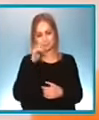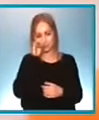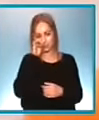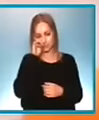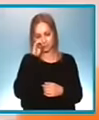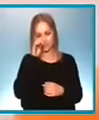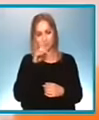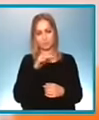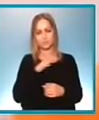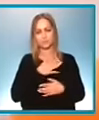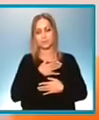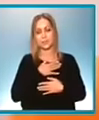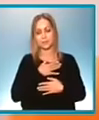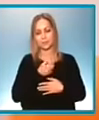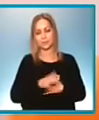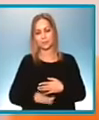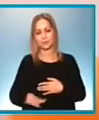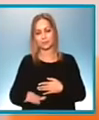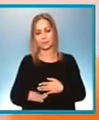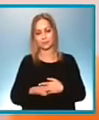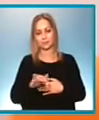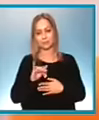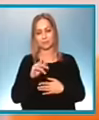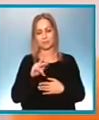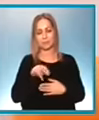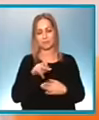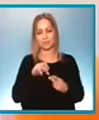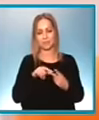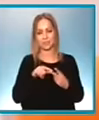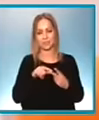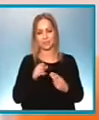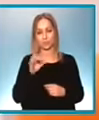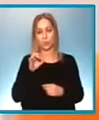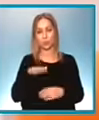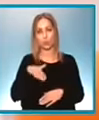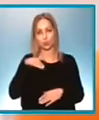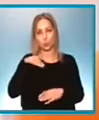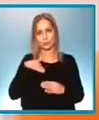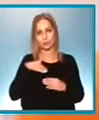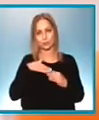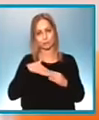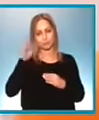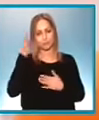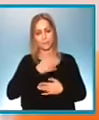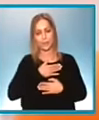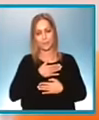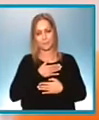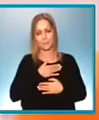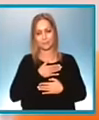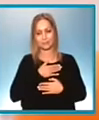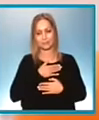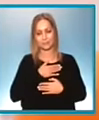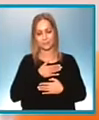meus amigos desde a infância. E o que é que... A Ivana e a Gordana, nós somos amigas desde 18 anos. É uma vida de um adolescente.